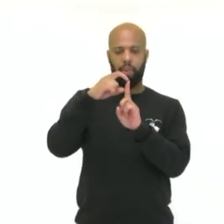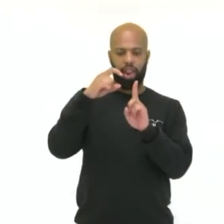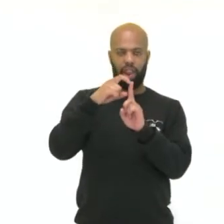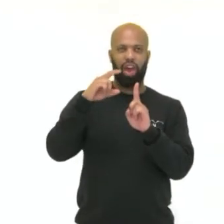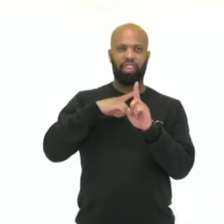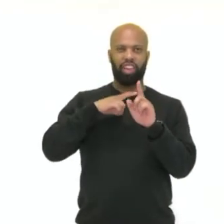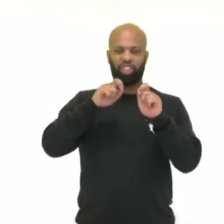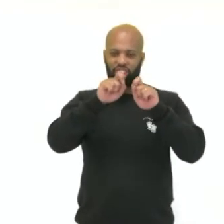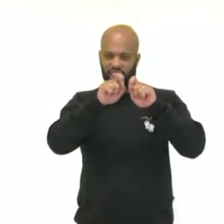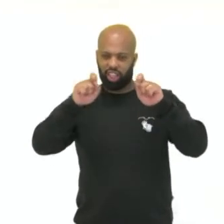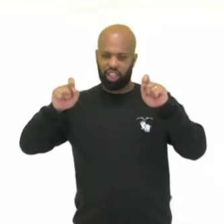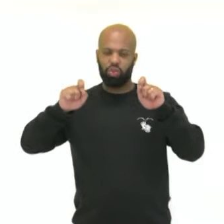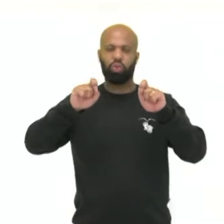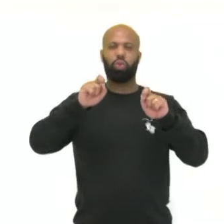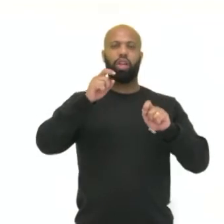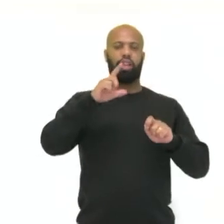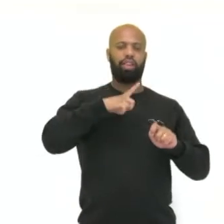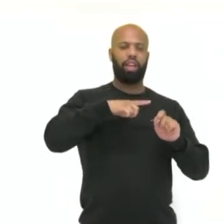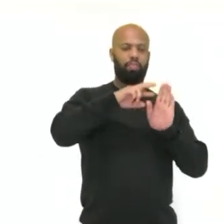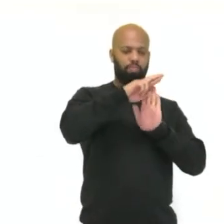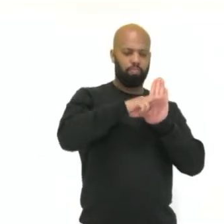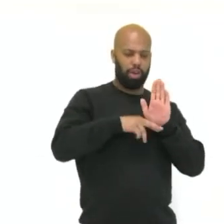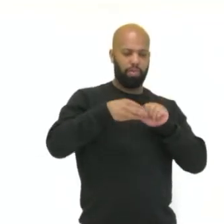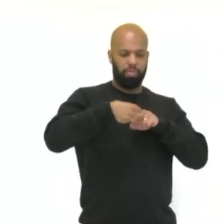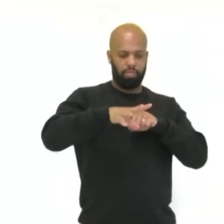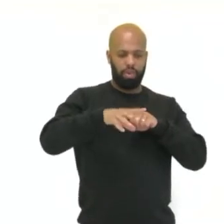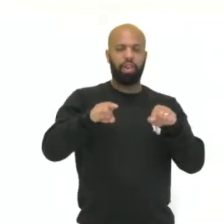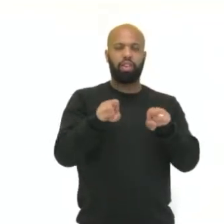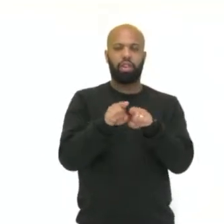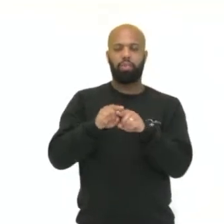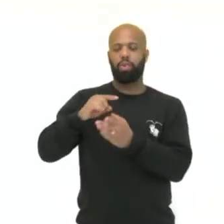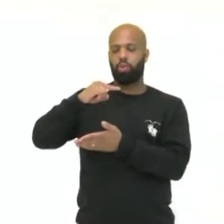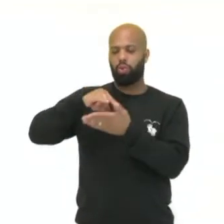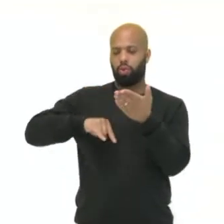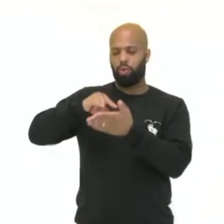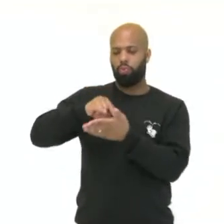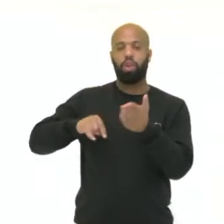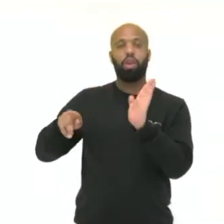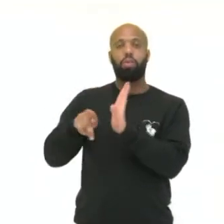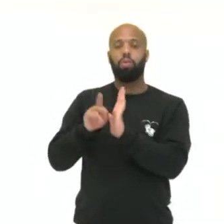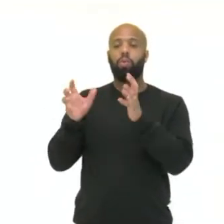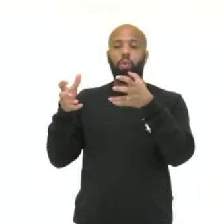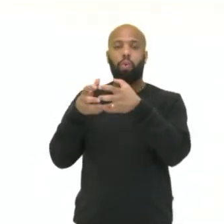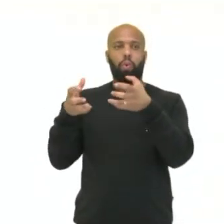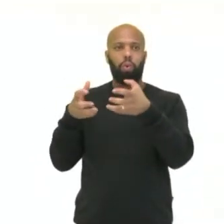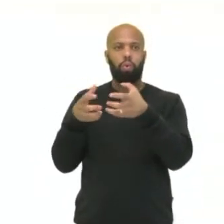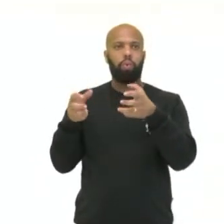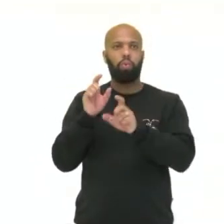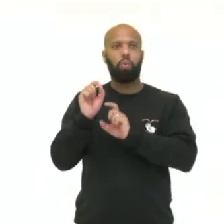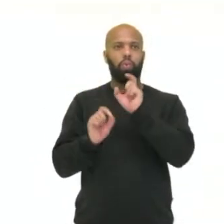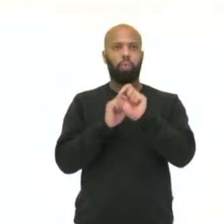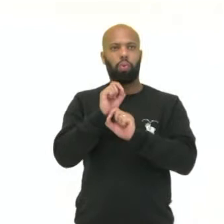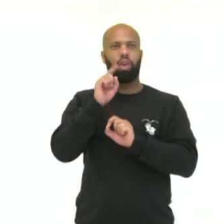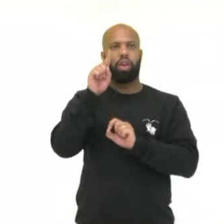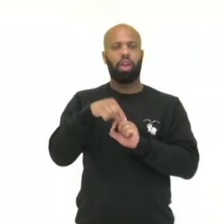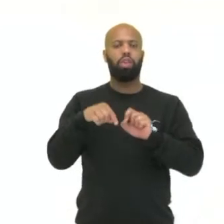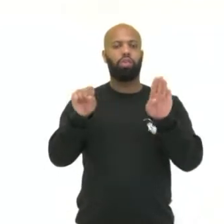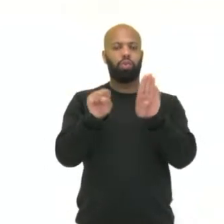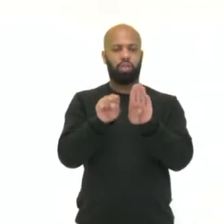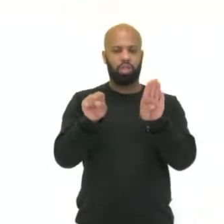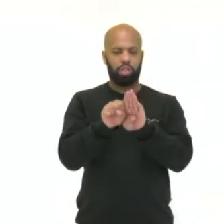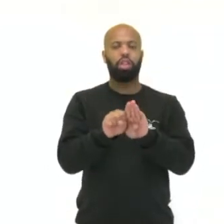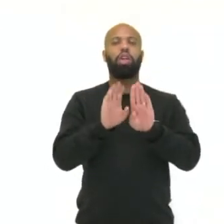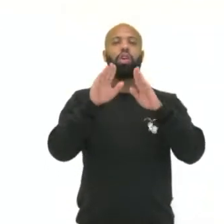destaque, regulamentação e documento pertencem à classe dos substantivos.